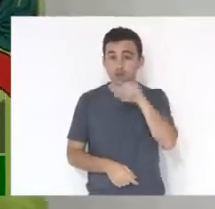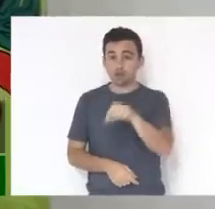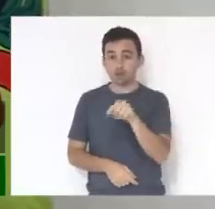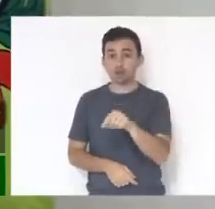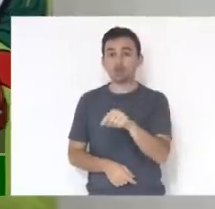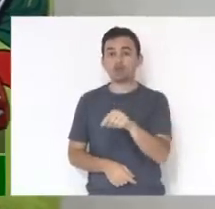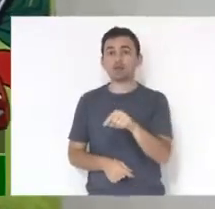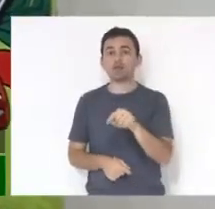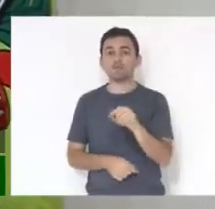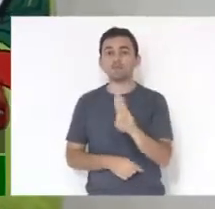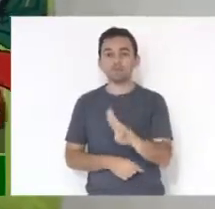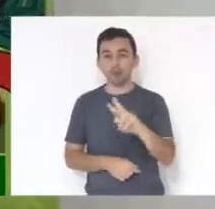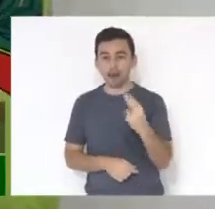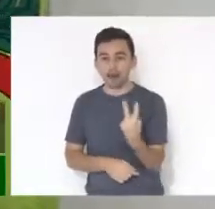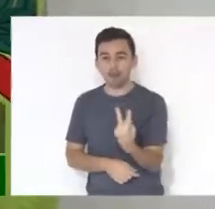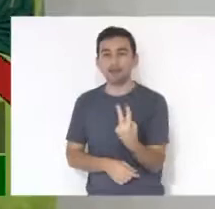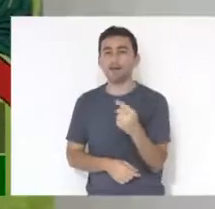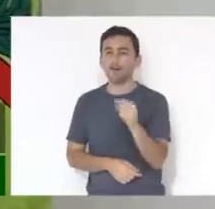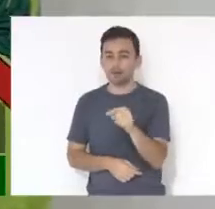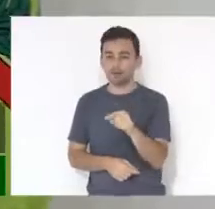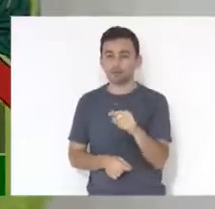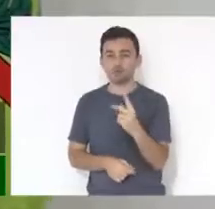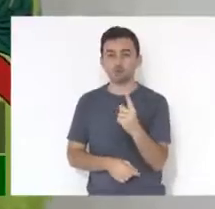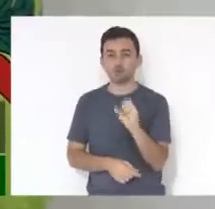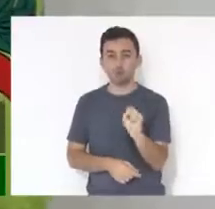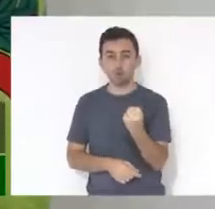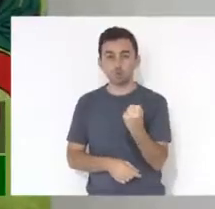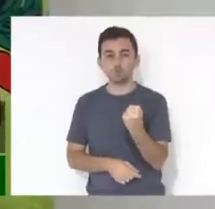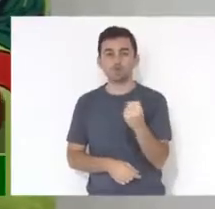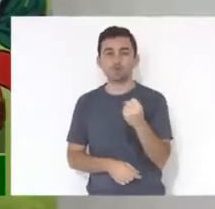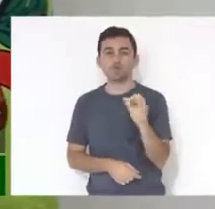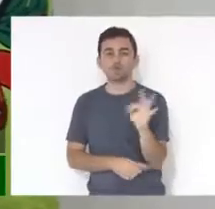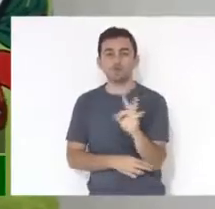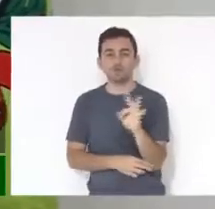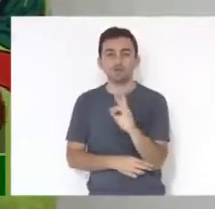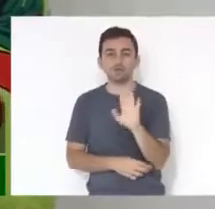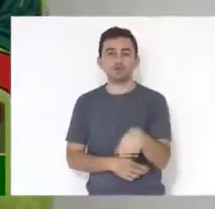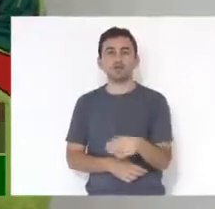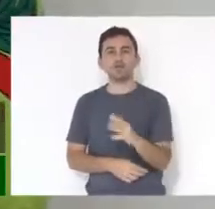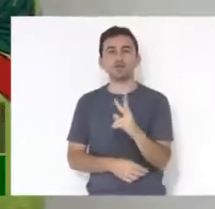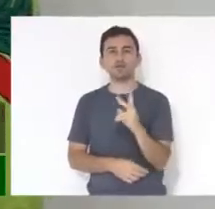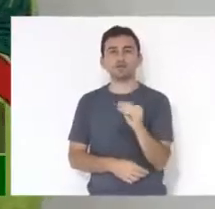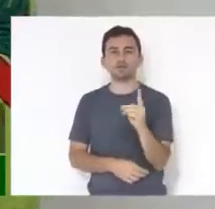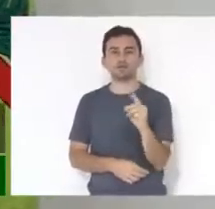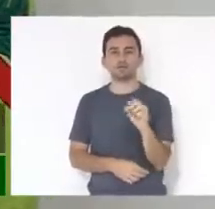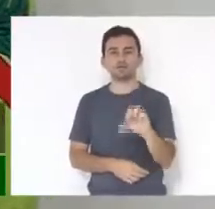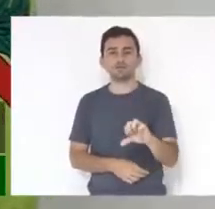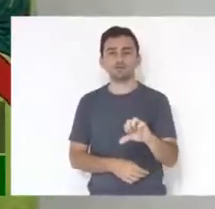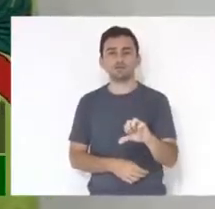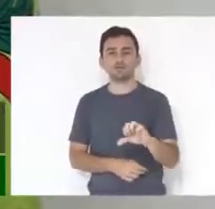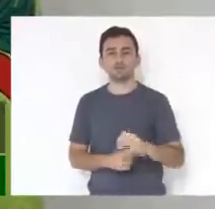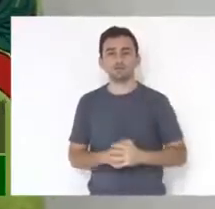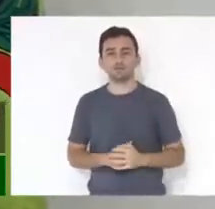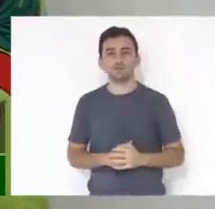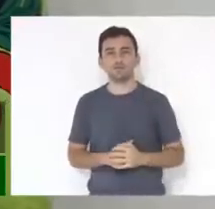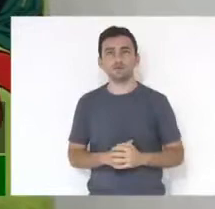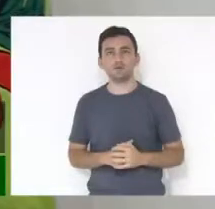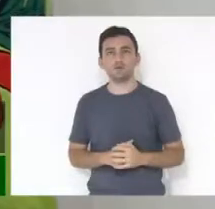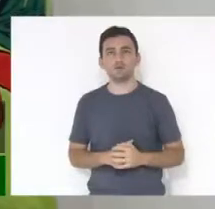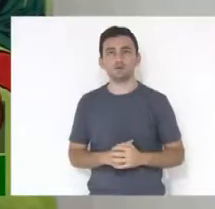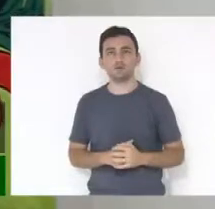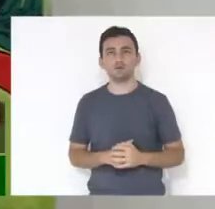Horizonte, dia 18 de fevereiro de 2019. E aqui seguem na minha mão, vocês podem ver uma série de outras notícias.